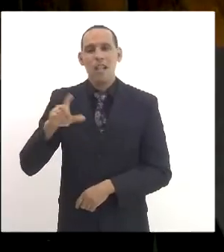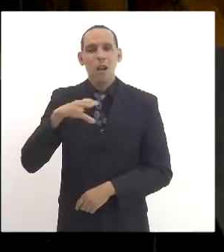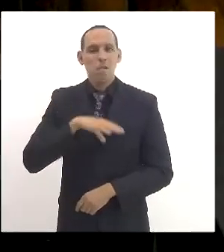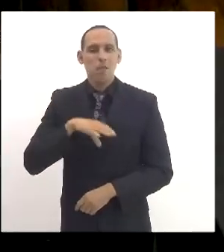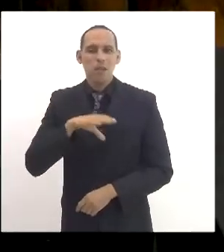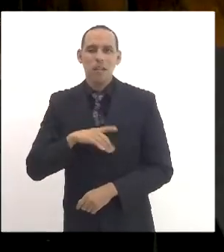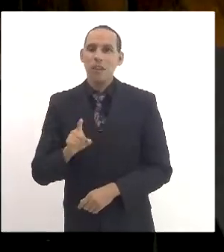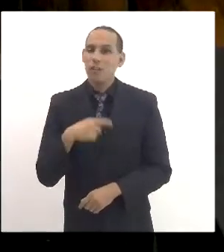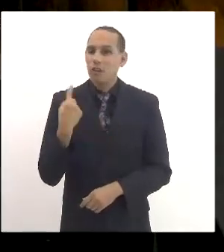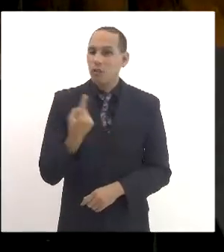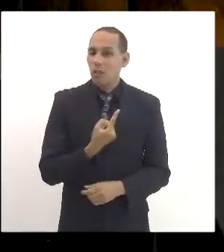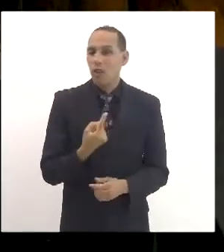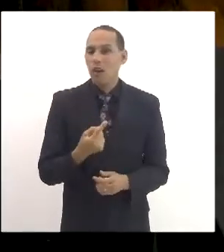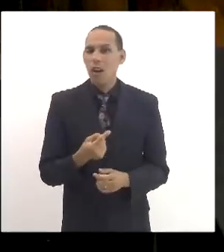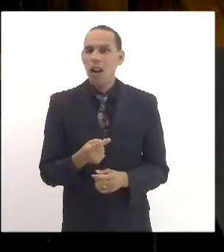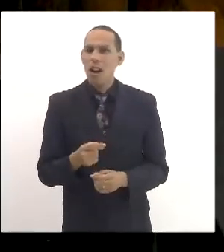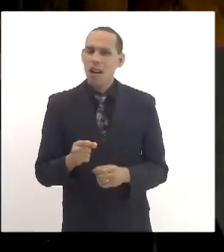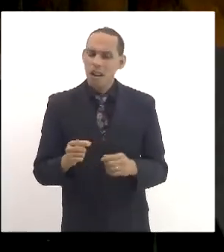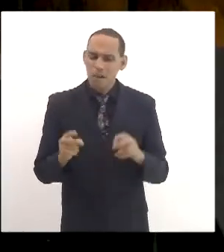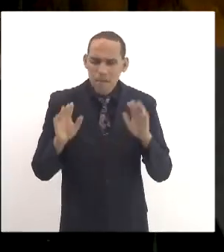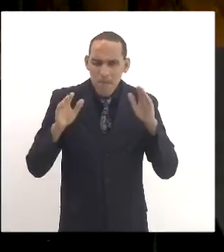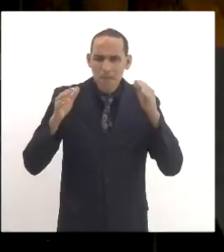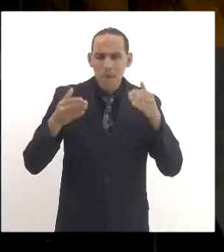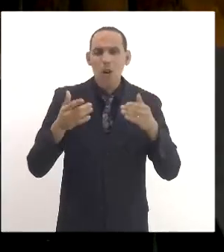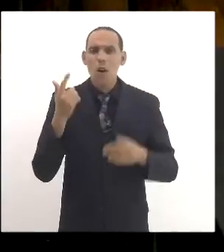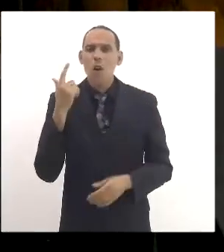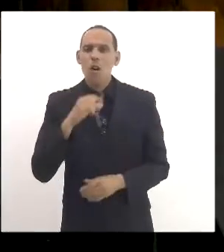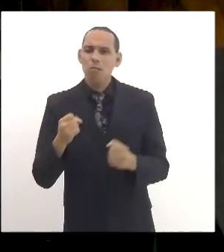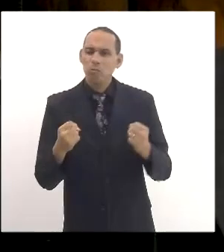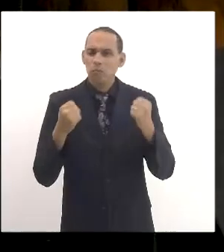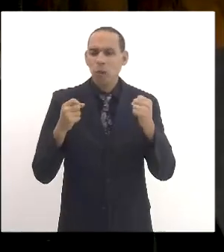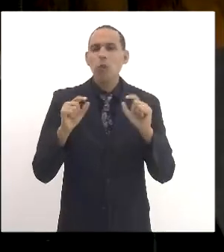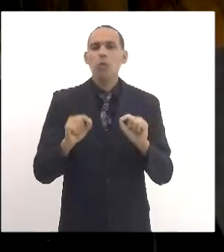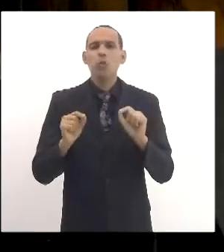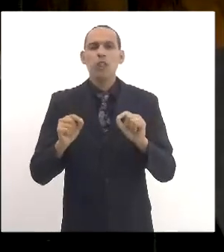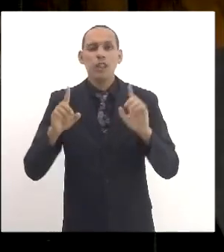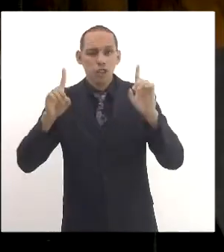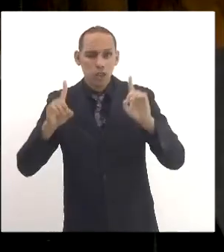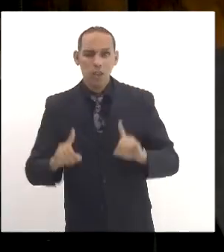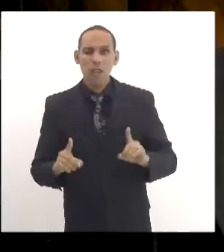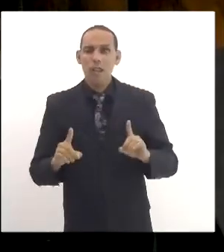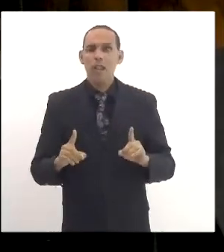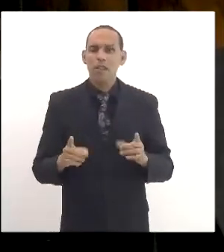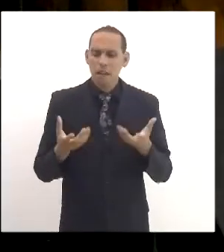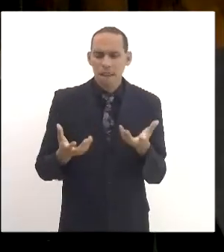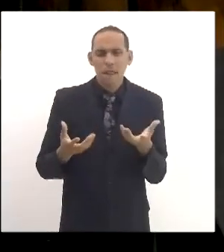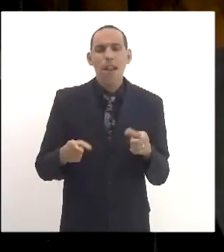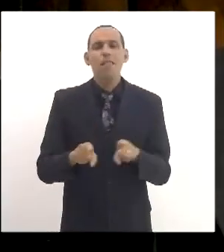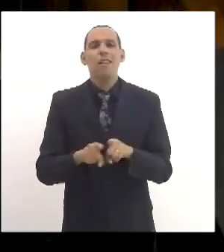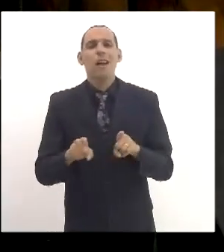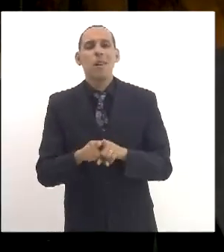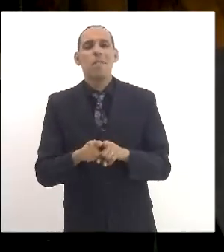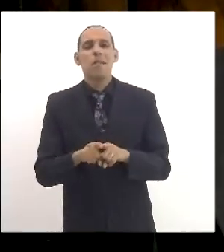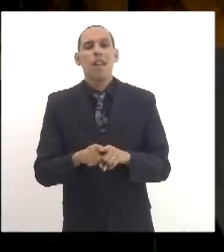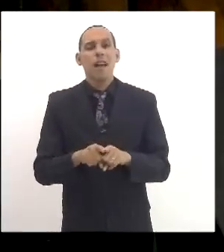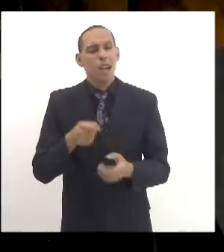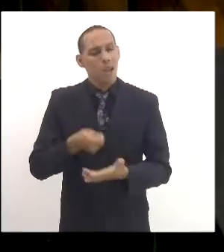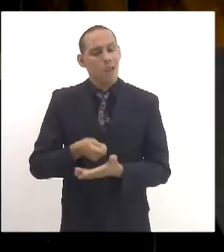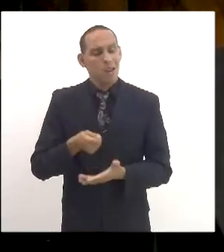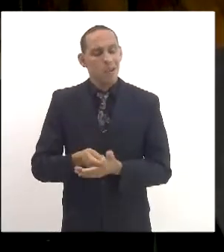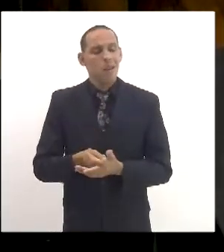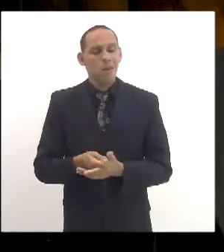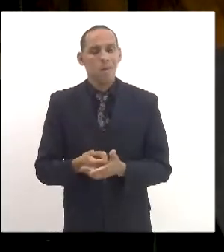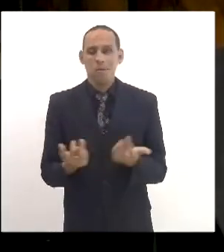mesma veemência de quando exigimos os nossos direitos, exigimos a responsabilidade sobre os nossos deveres. Talvez o mundo